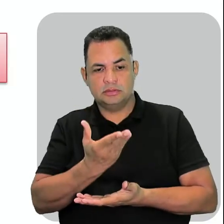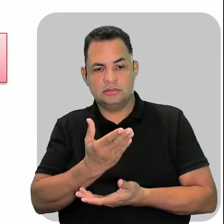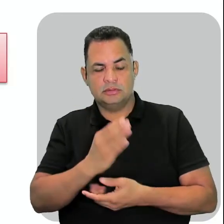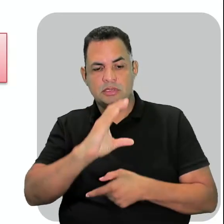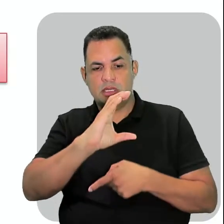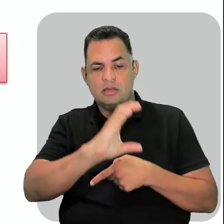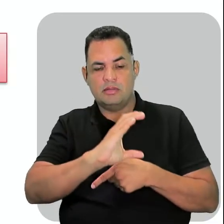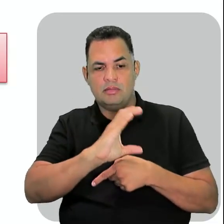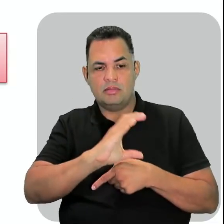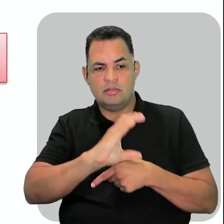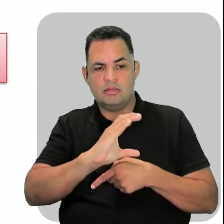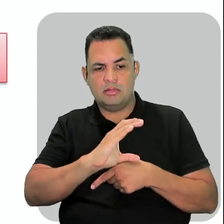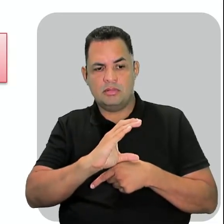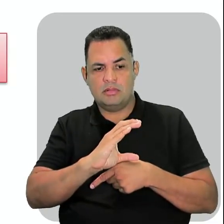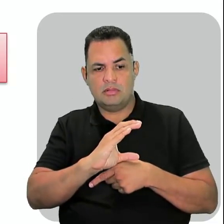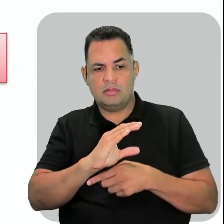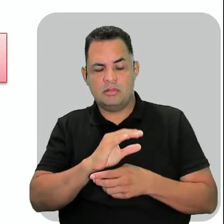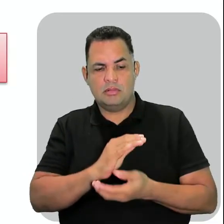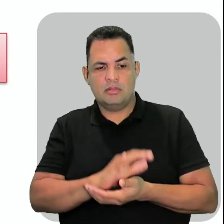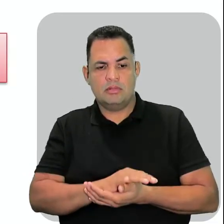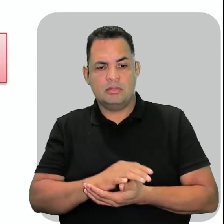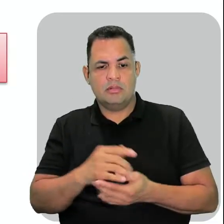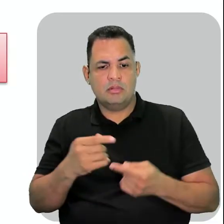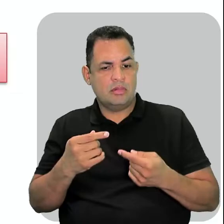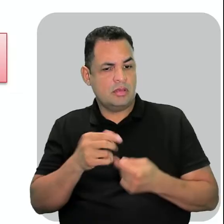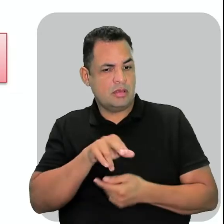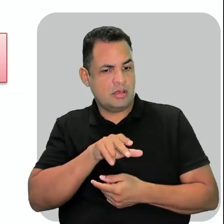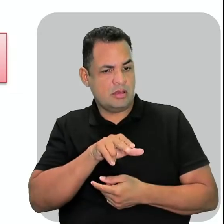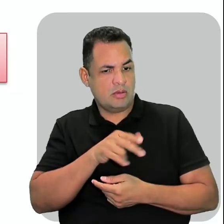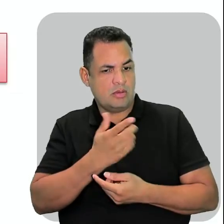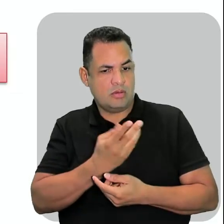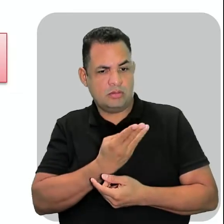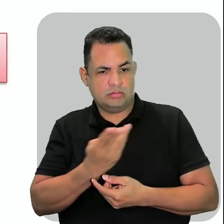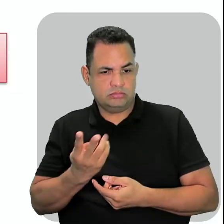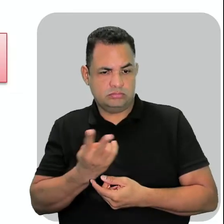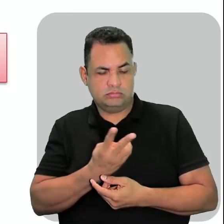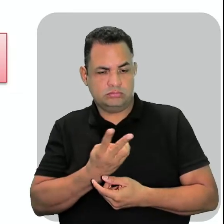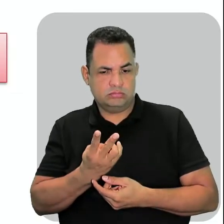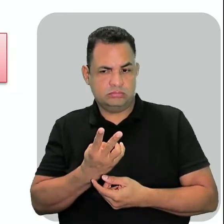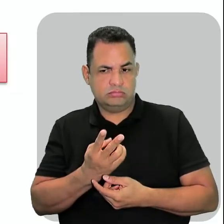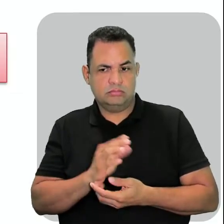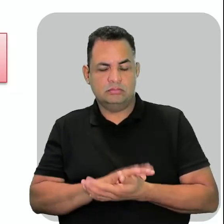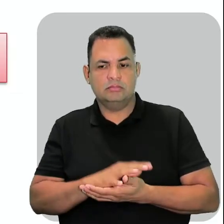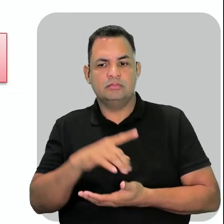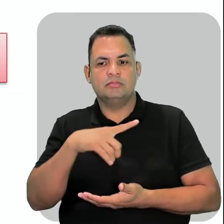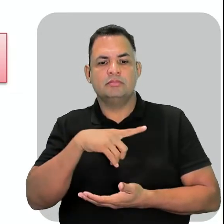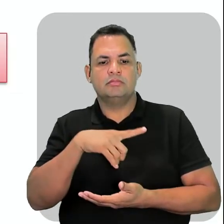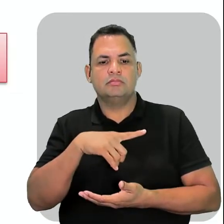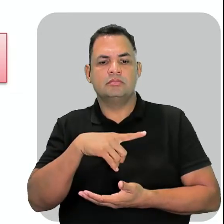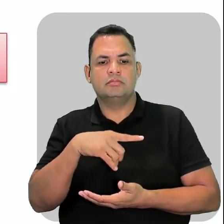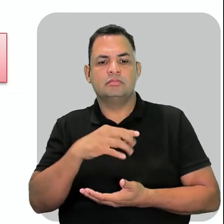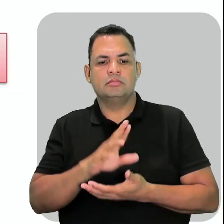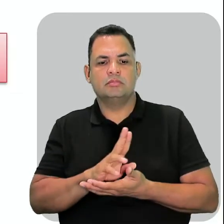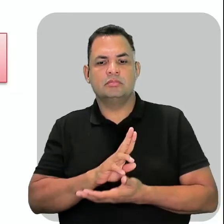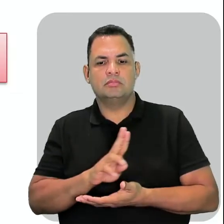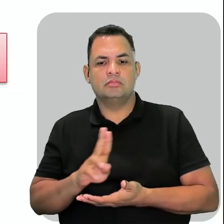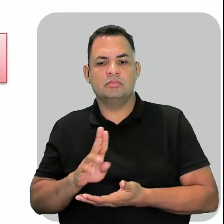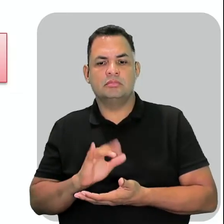ó. Esse lado aqui é igual a este daqui. Então, por isso que ele recebe o nome